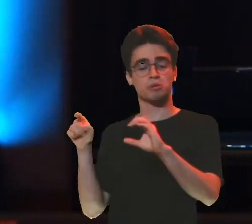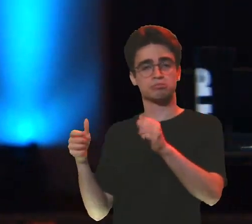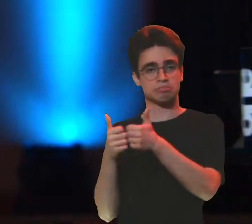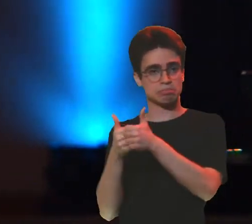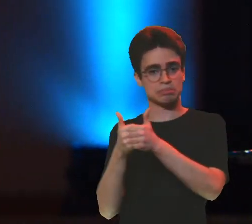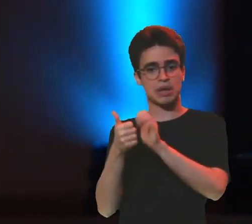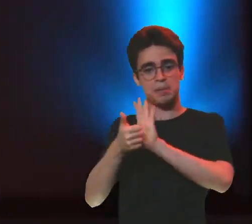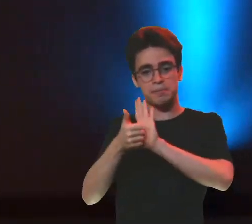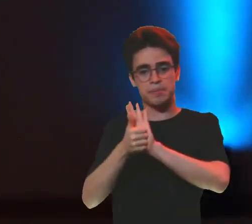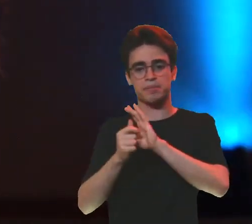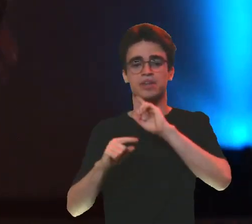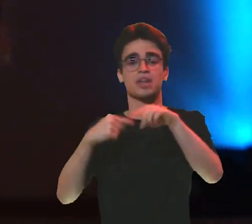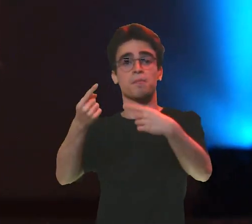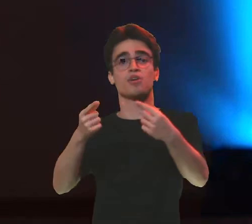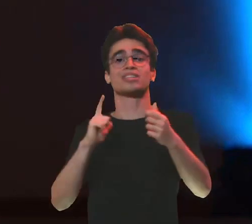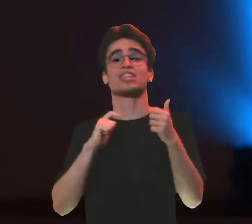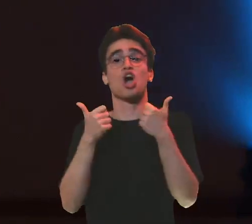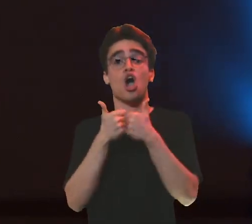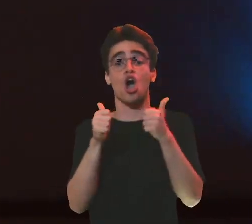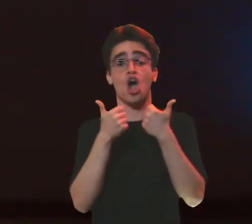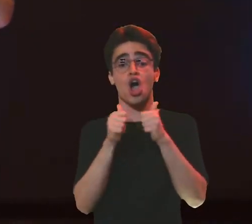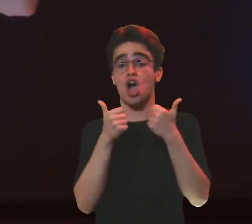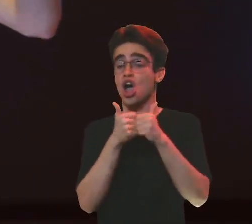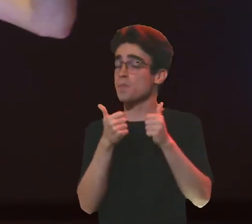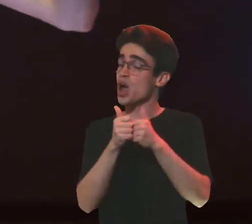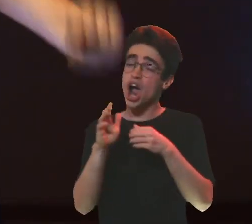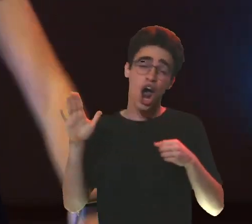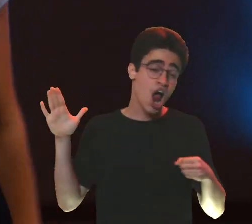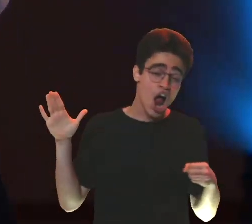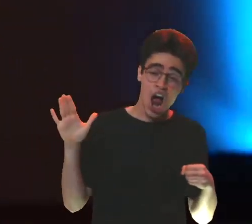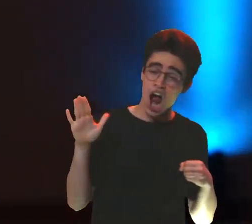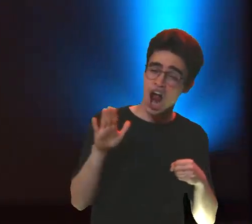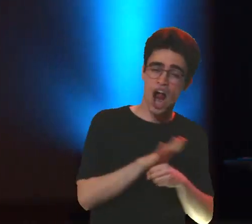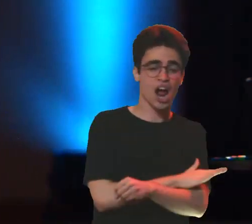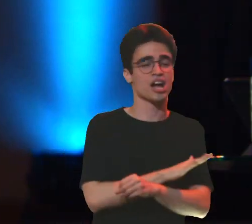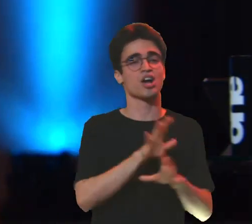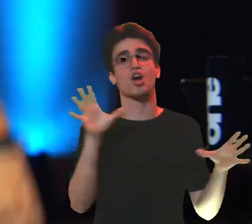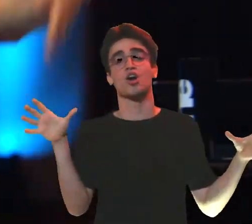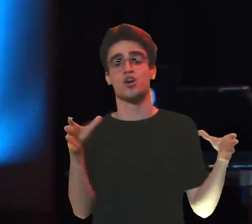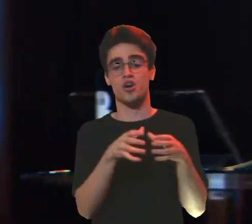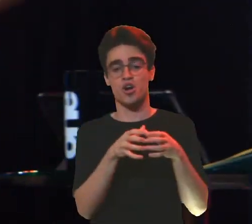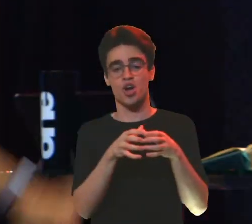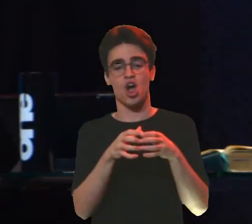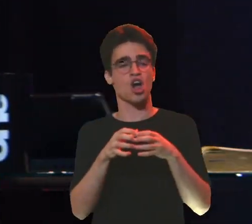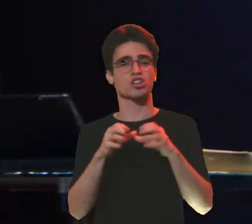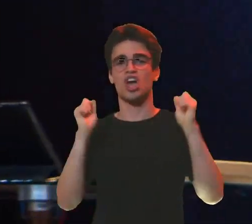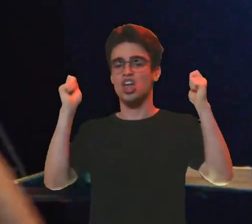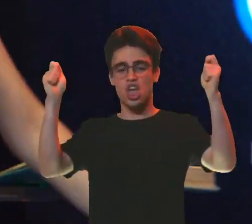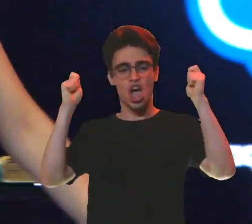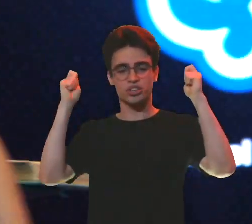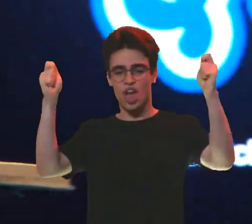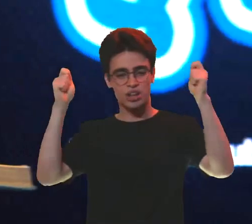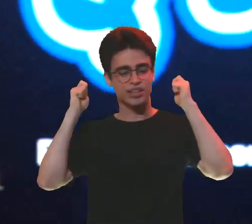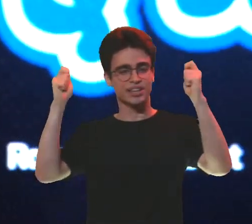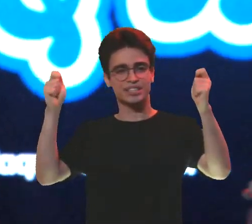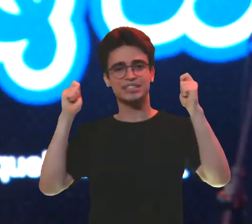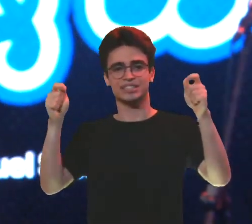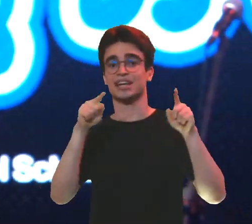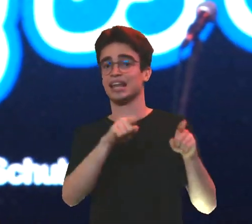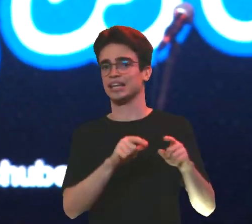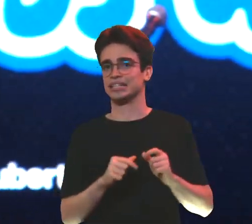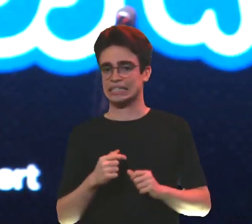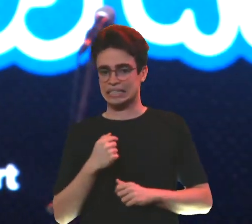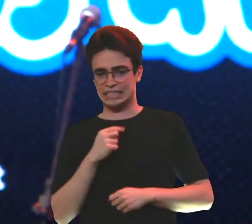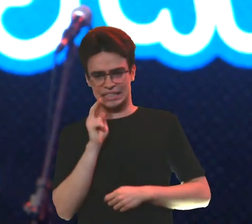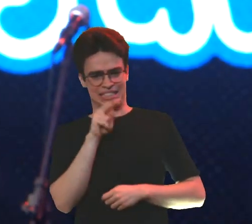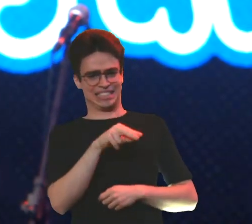Daqui a pouco chega um ônibus assim, gente, lotado com a torcida organizada, de uma das torcidas lá. E